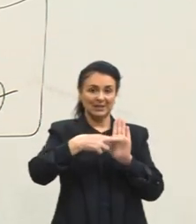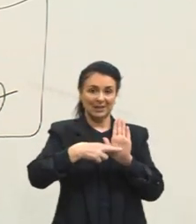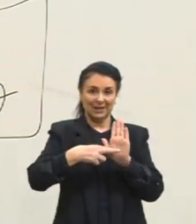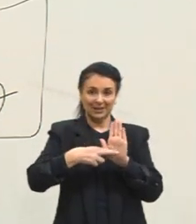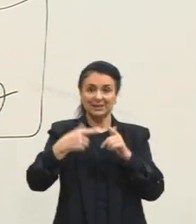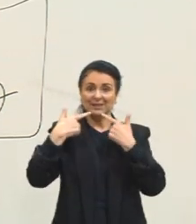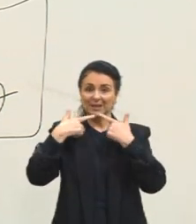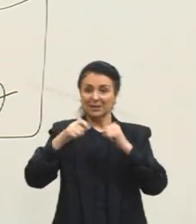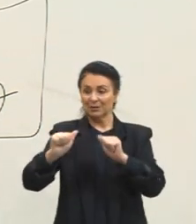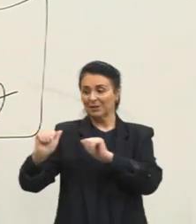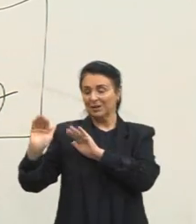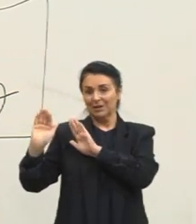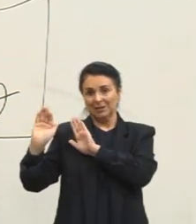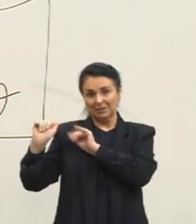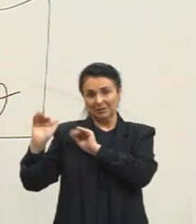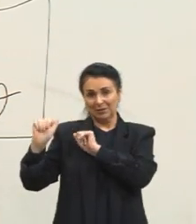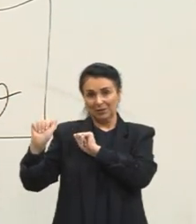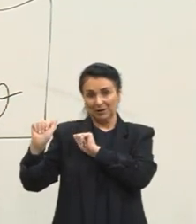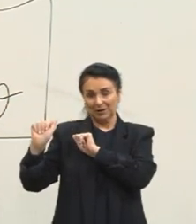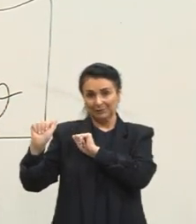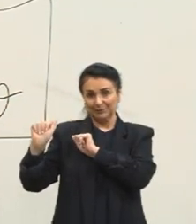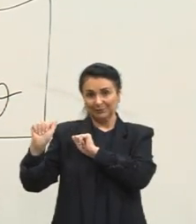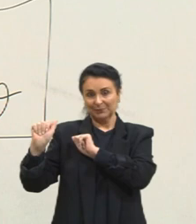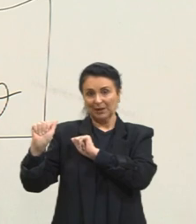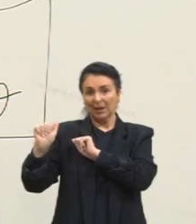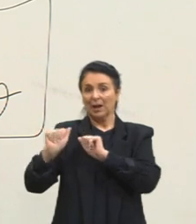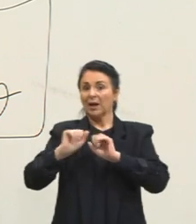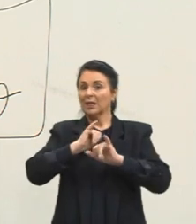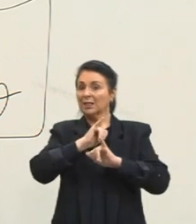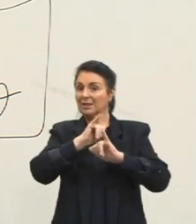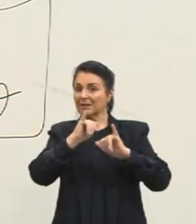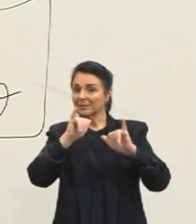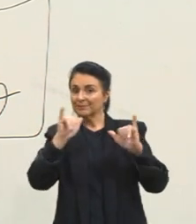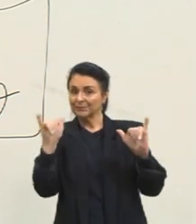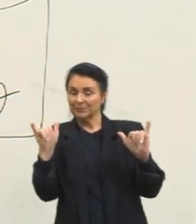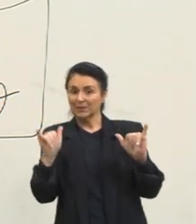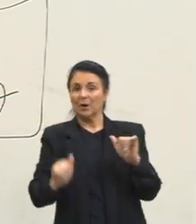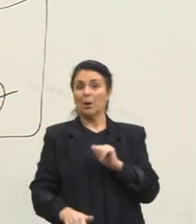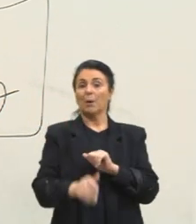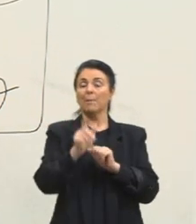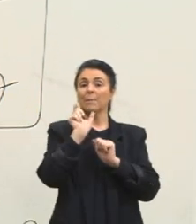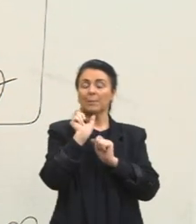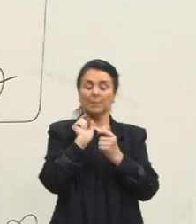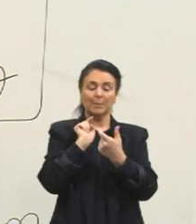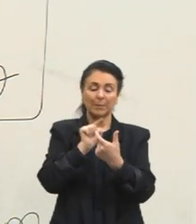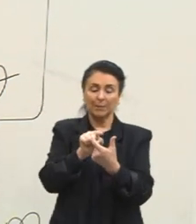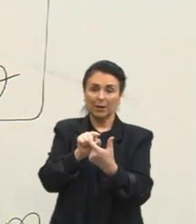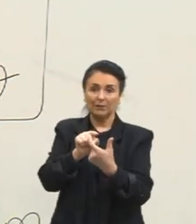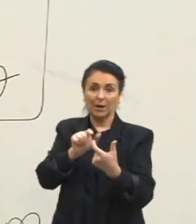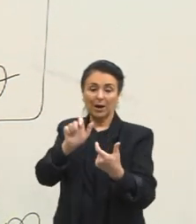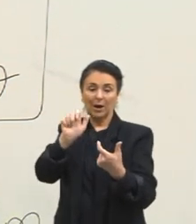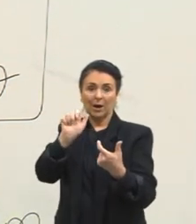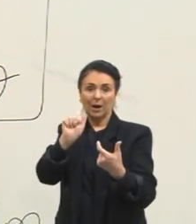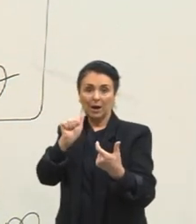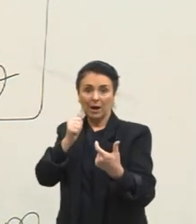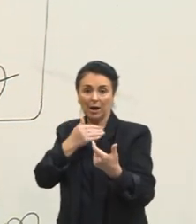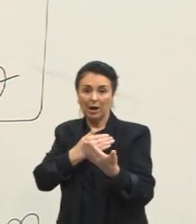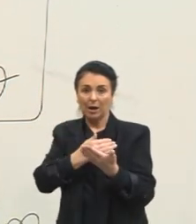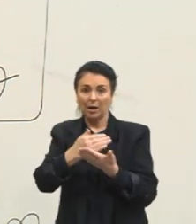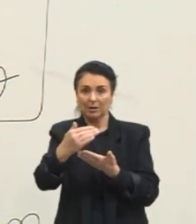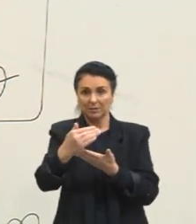nós temos aqui gente falando assim que diante de palavras que começam com a eu vou